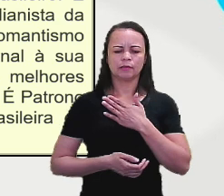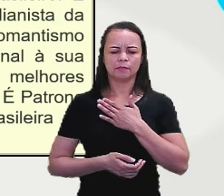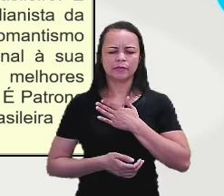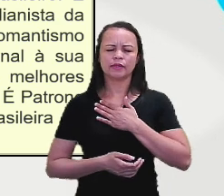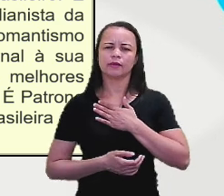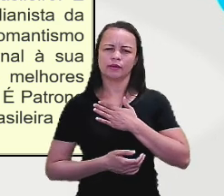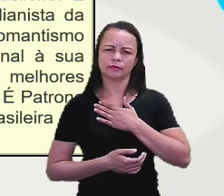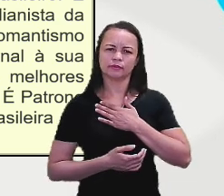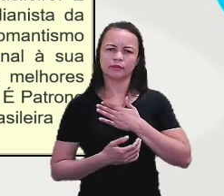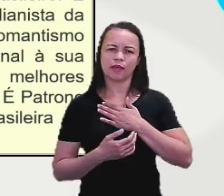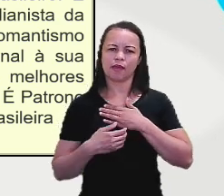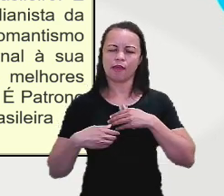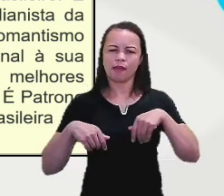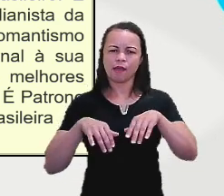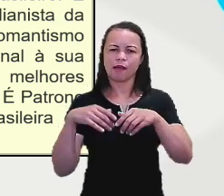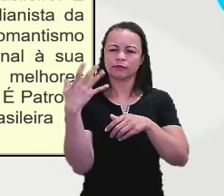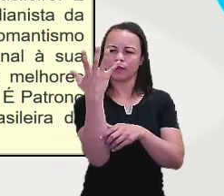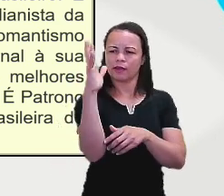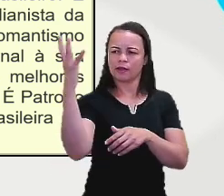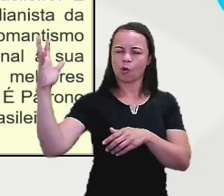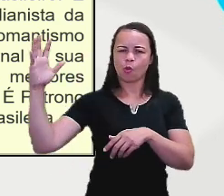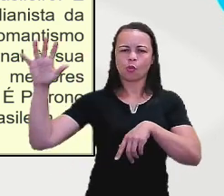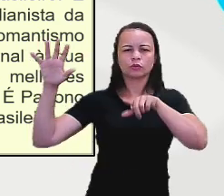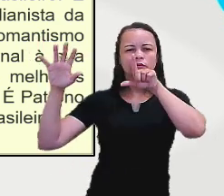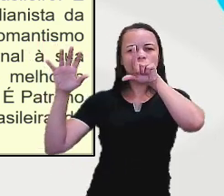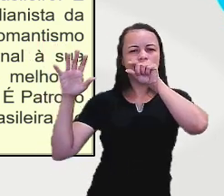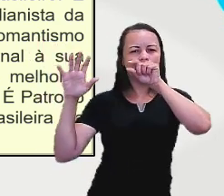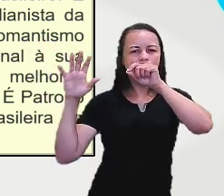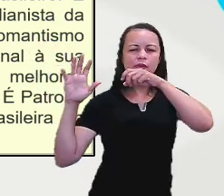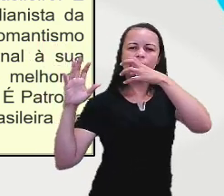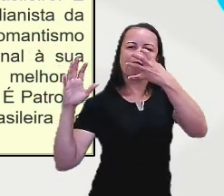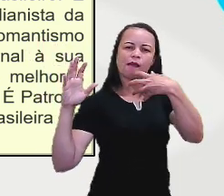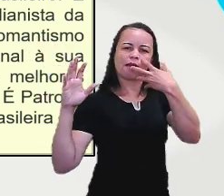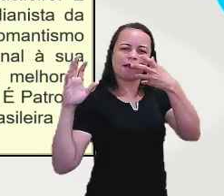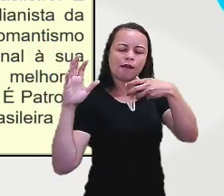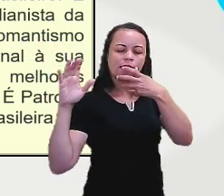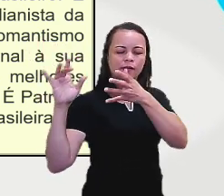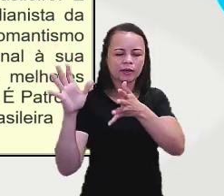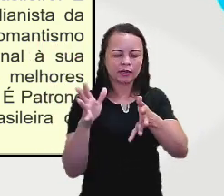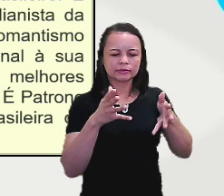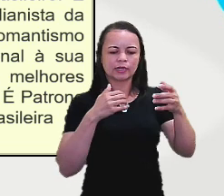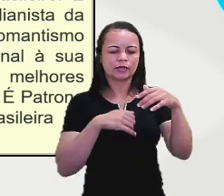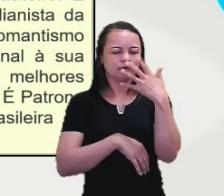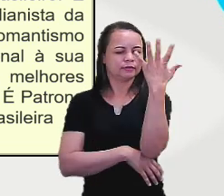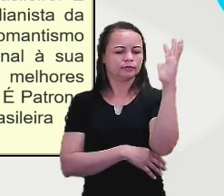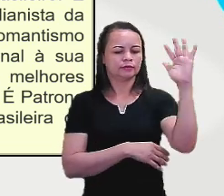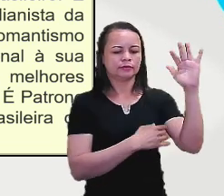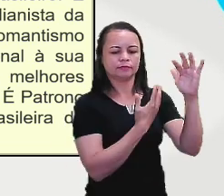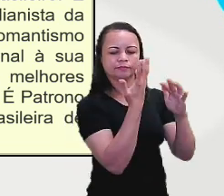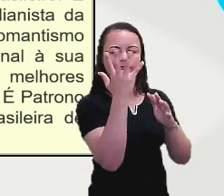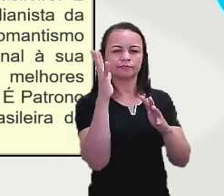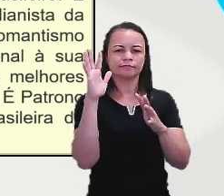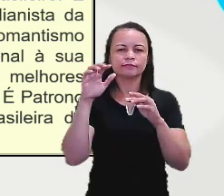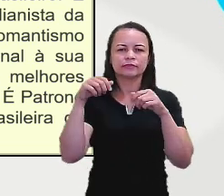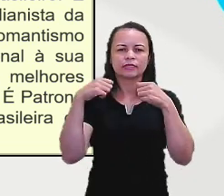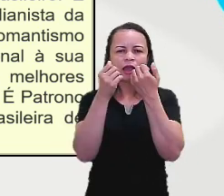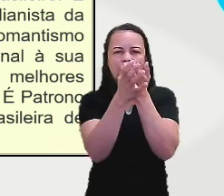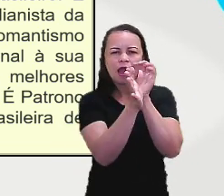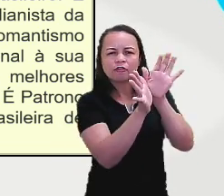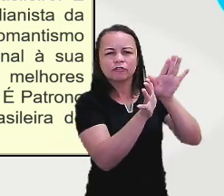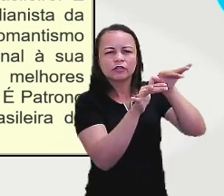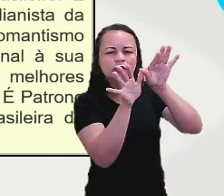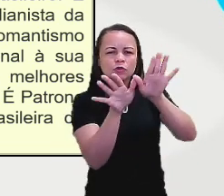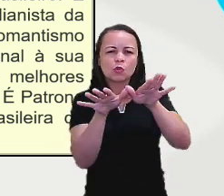tem palmeiras, onde canta o sabiá. As aves que aqui gorjeiam, não gorjeiam como